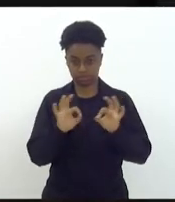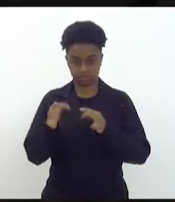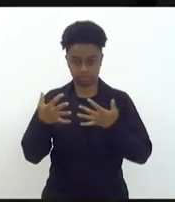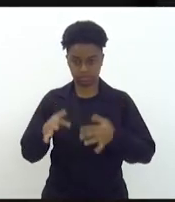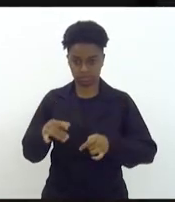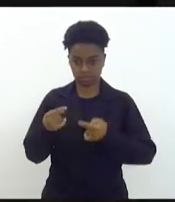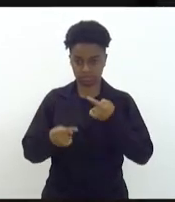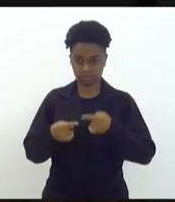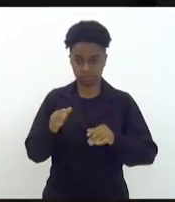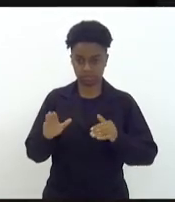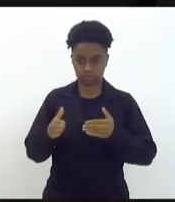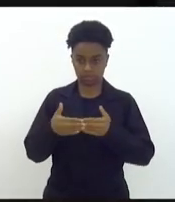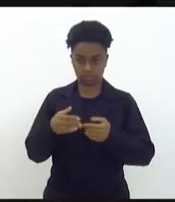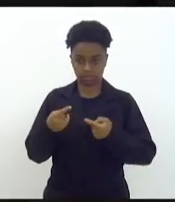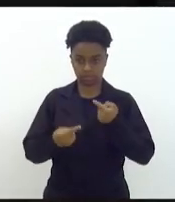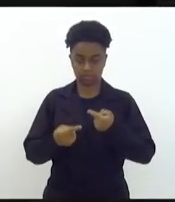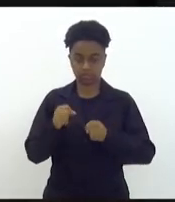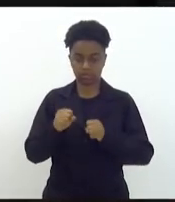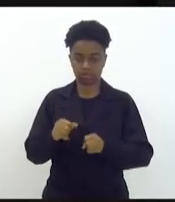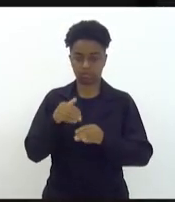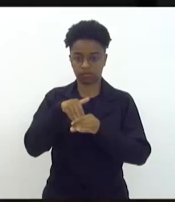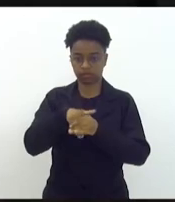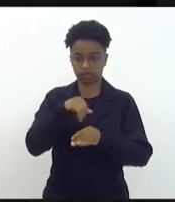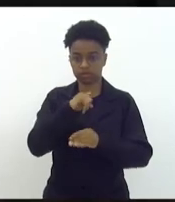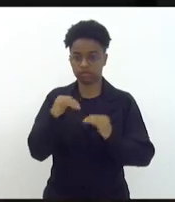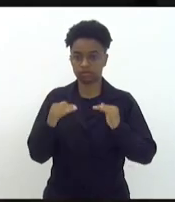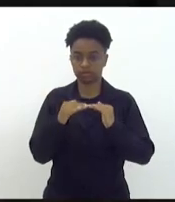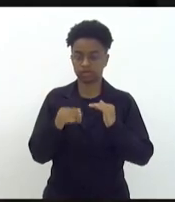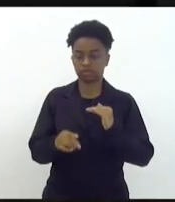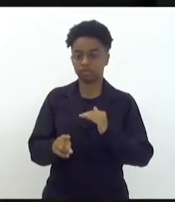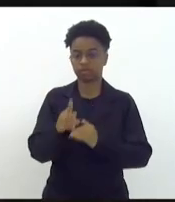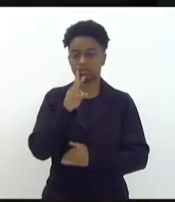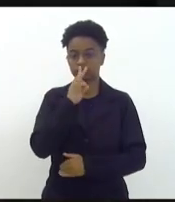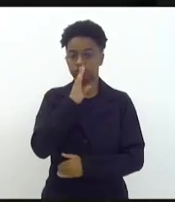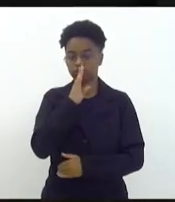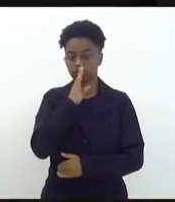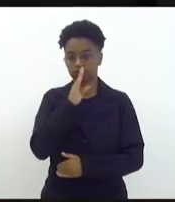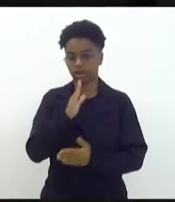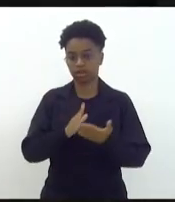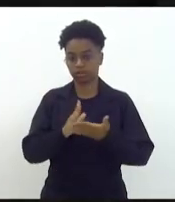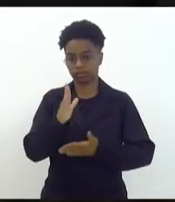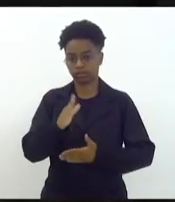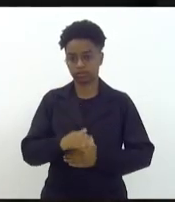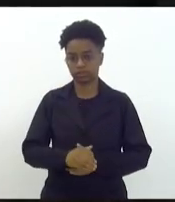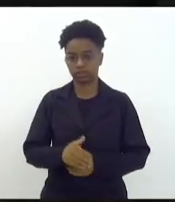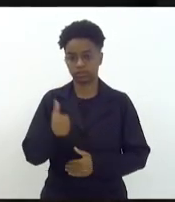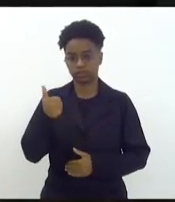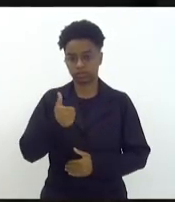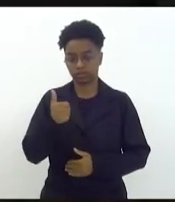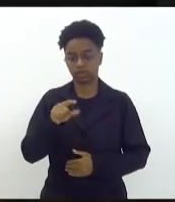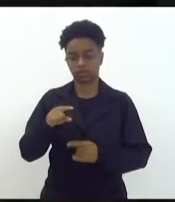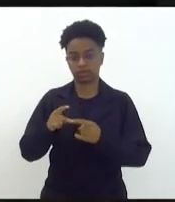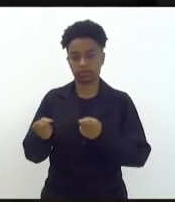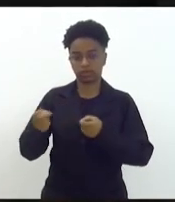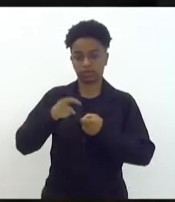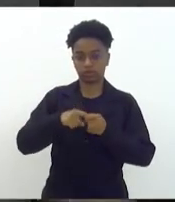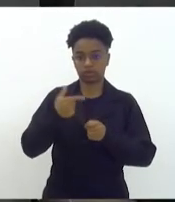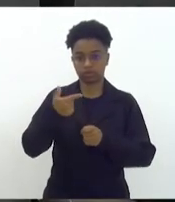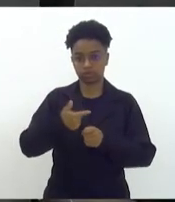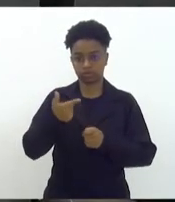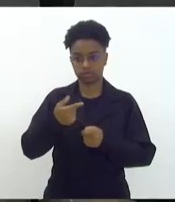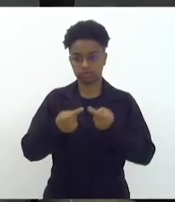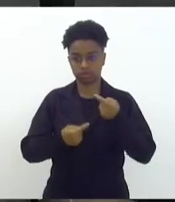havendo Quem Queira discutir encerrado a discussão em votação senhores que a própria maneiros Como estão aprovado em primeiro e retorna-se